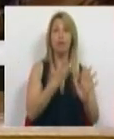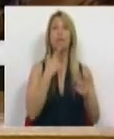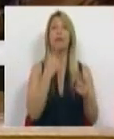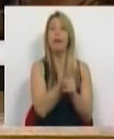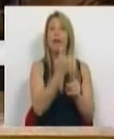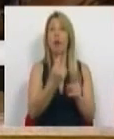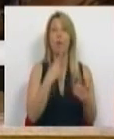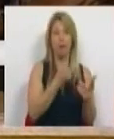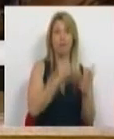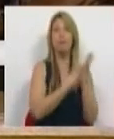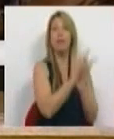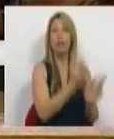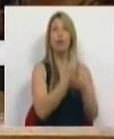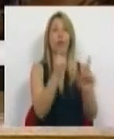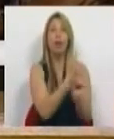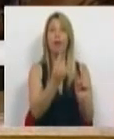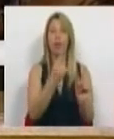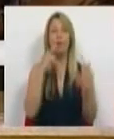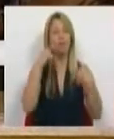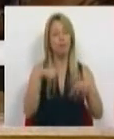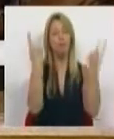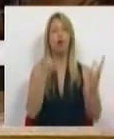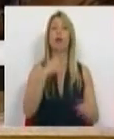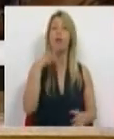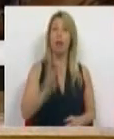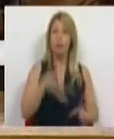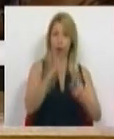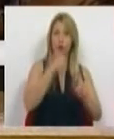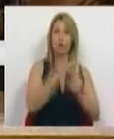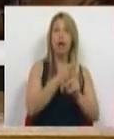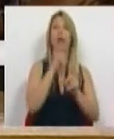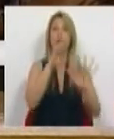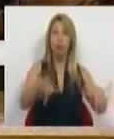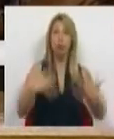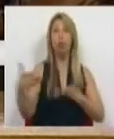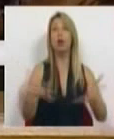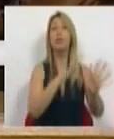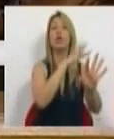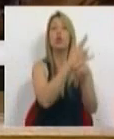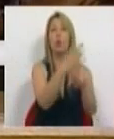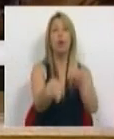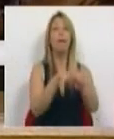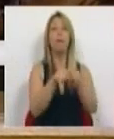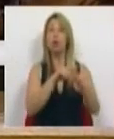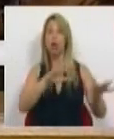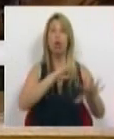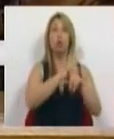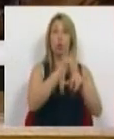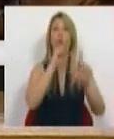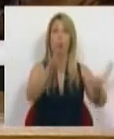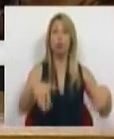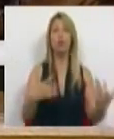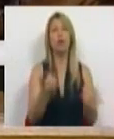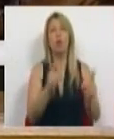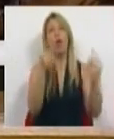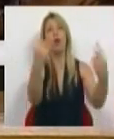delas confirma que vale a pena lutar, que há outro caminho, que é possível outra política, que não estamos condenados ao retrocesso e ao